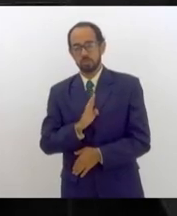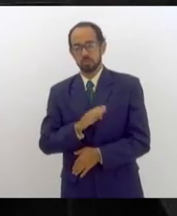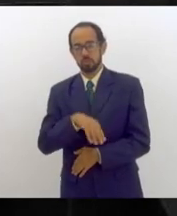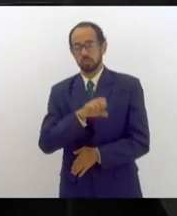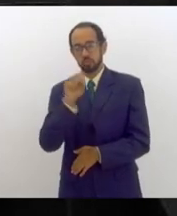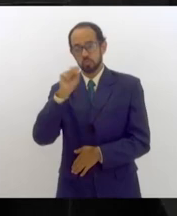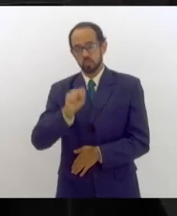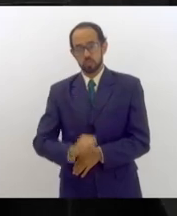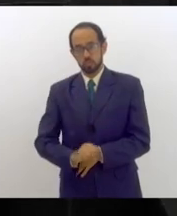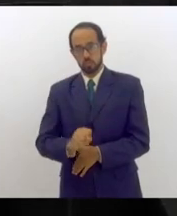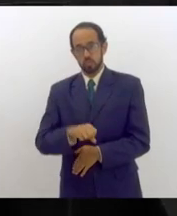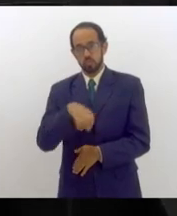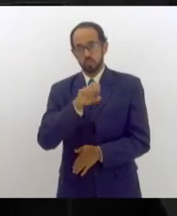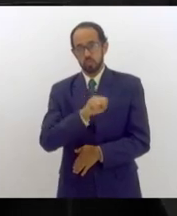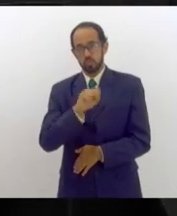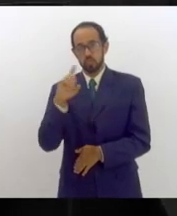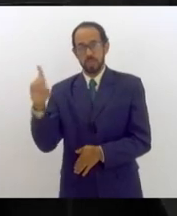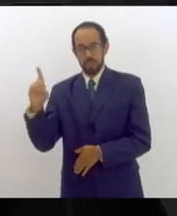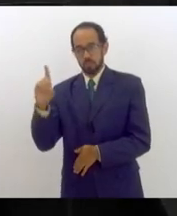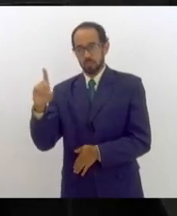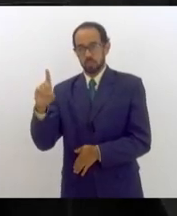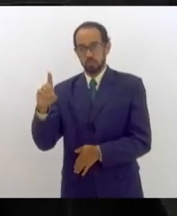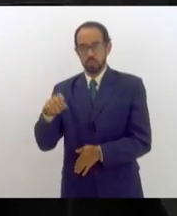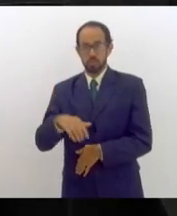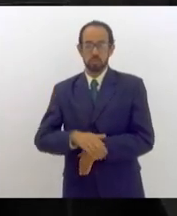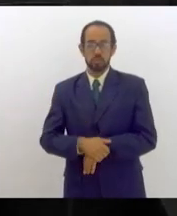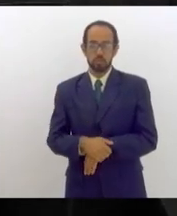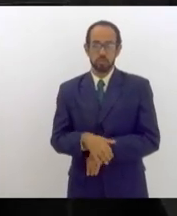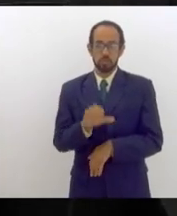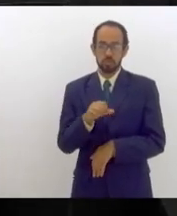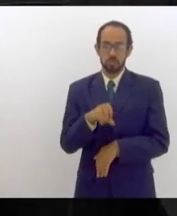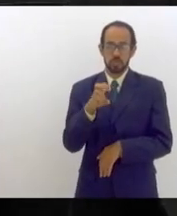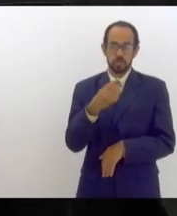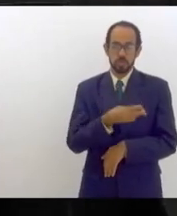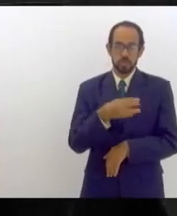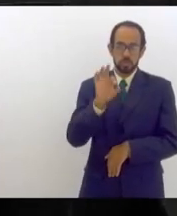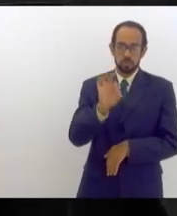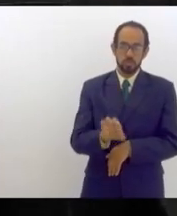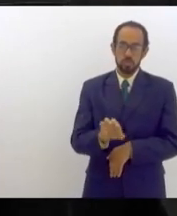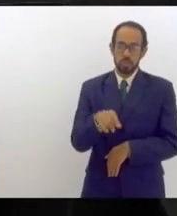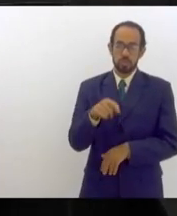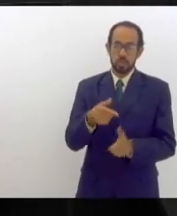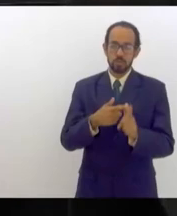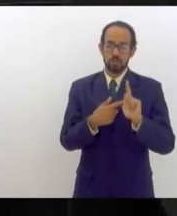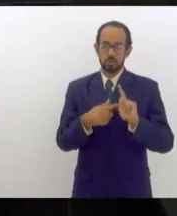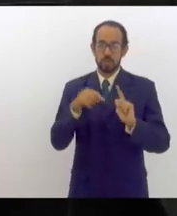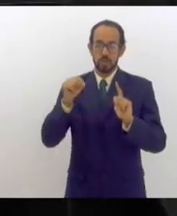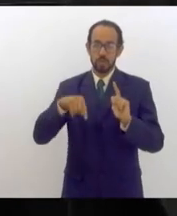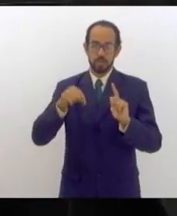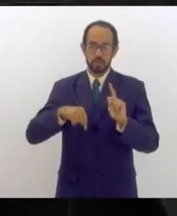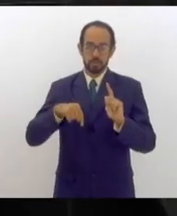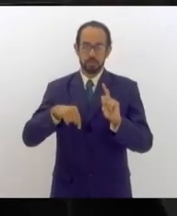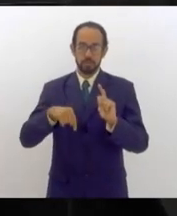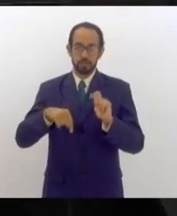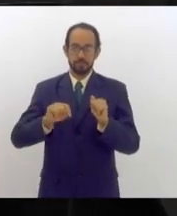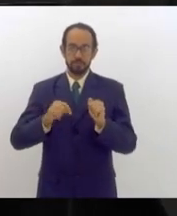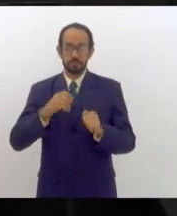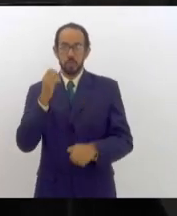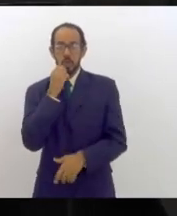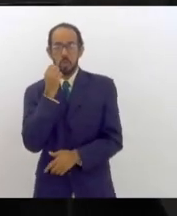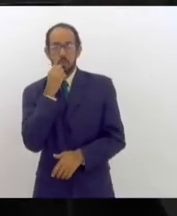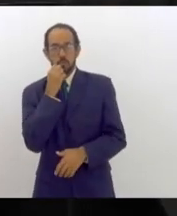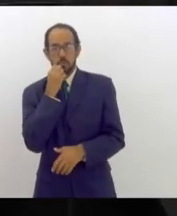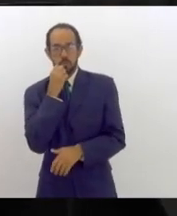Sudeste de toda a dívida que a união tem 93% Tá no Sul sudeste é claro que são os estados